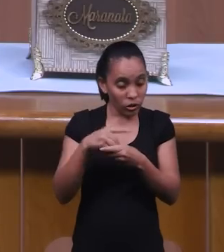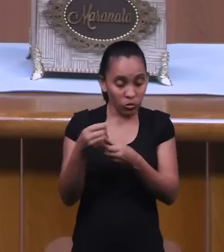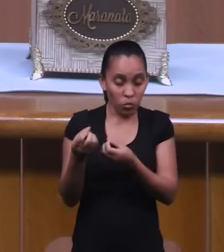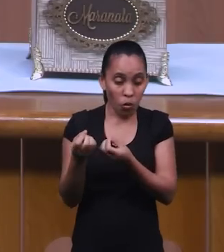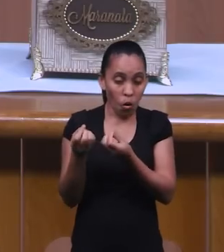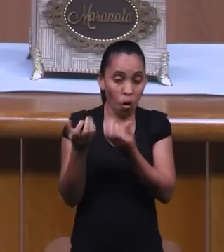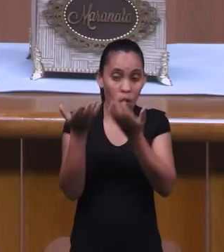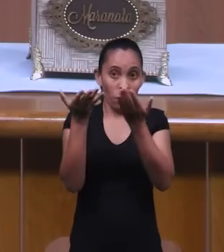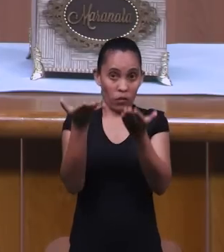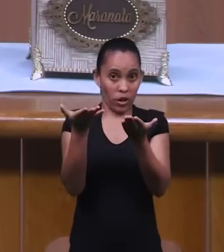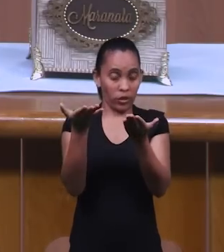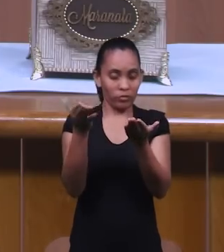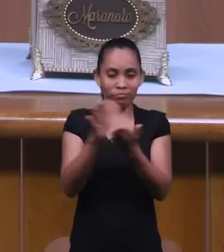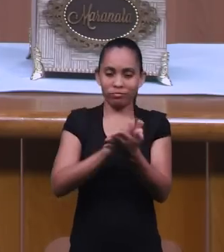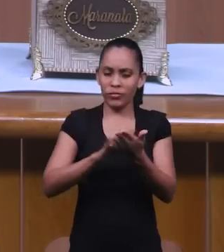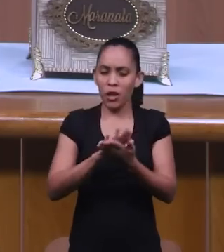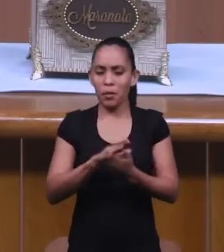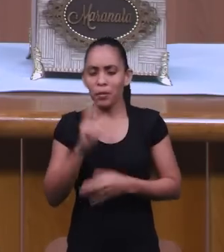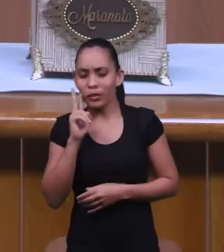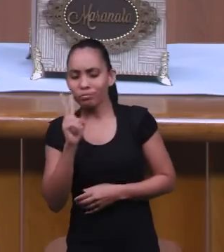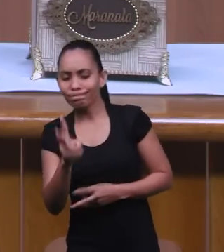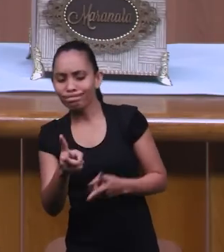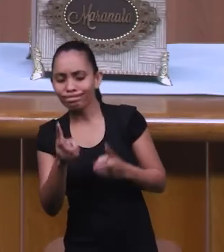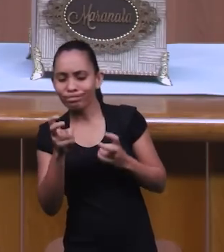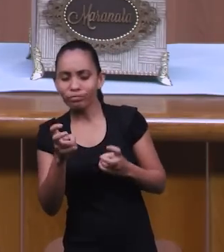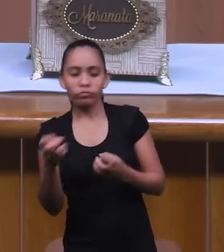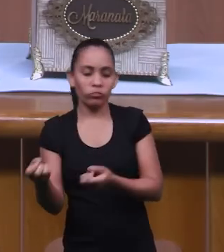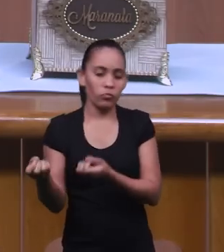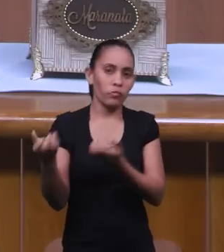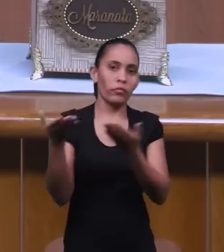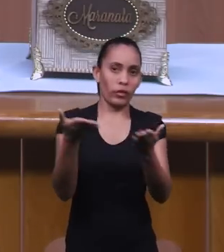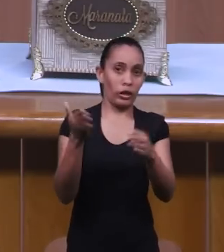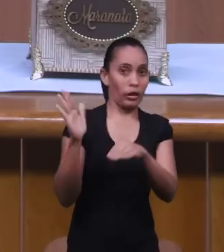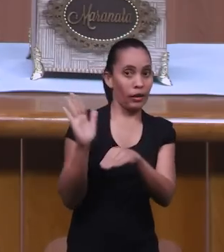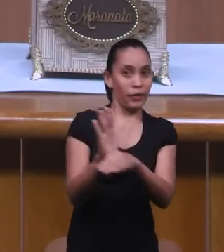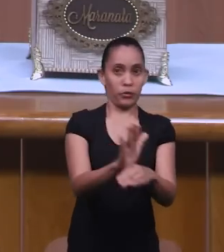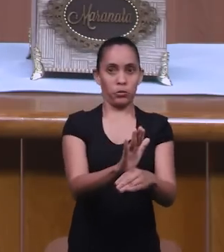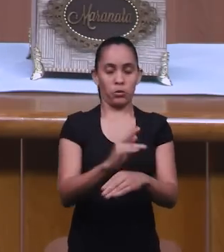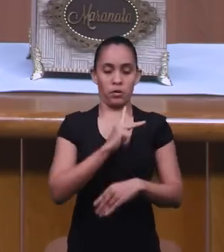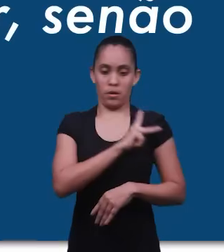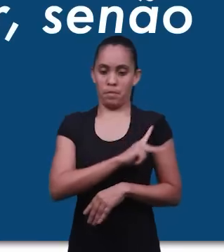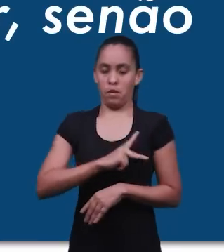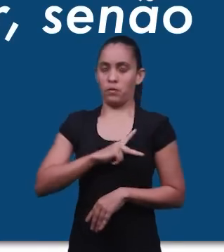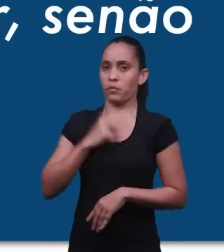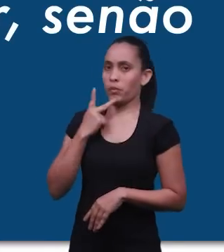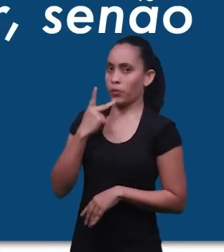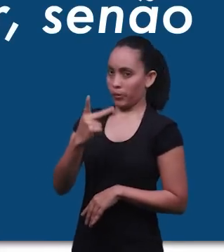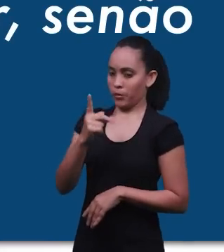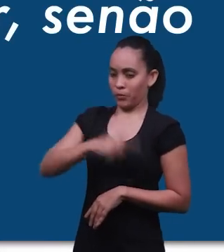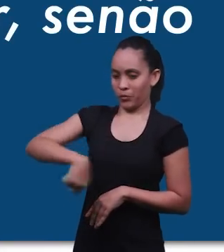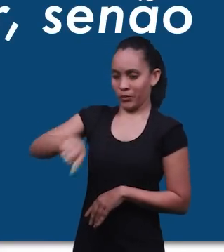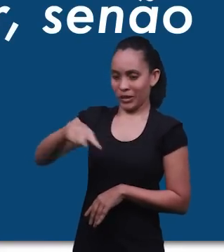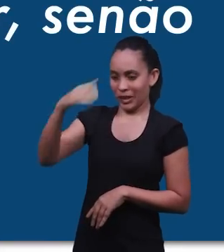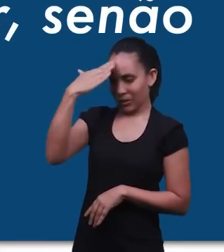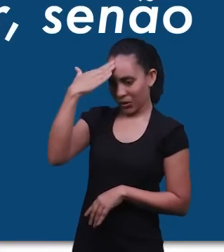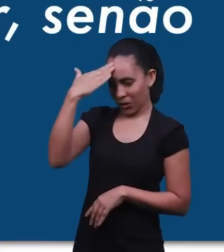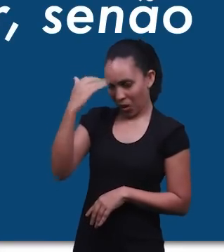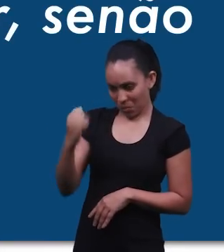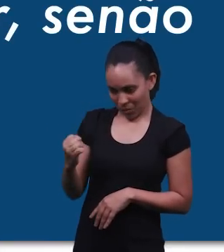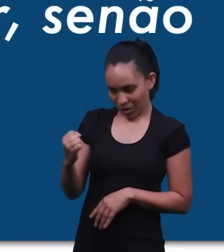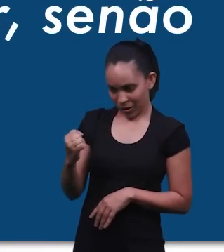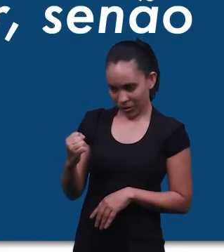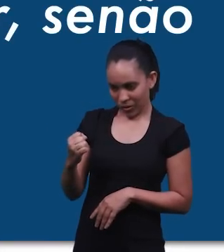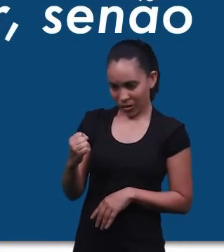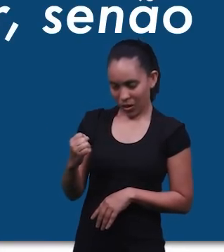se moveu em favor daqueles necessitados. E Paulo disse assim: bem sabeis vós,